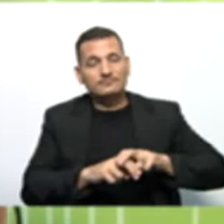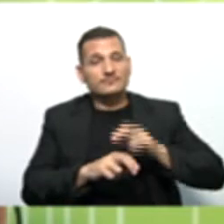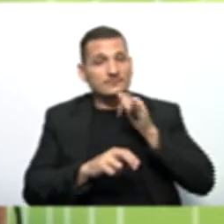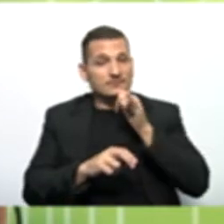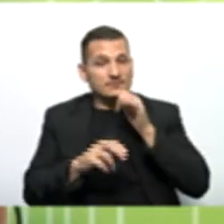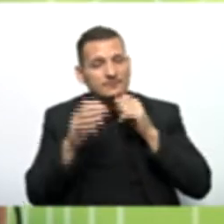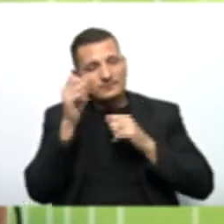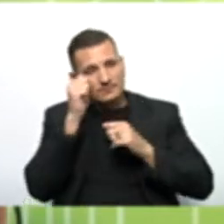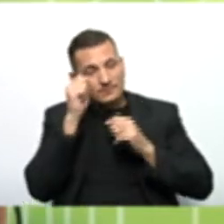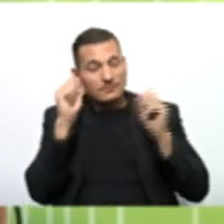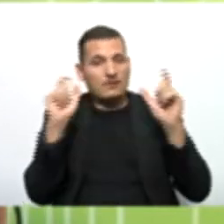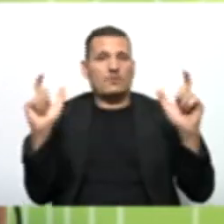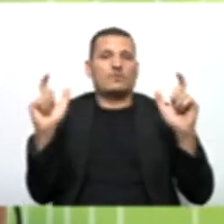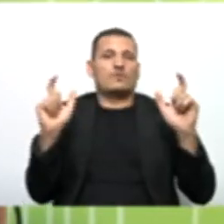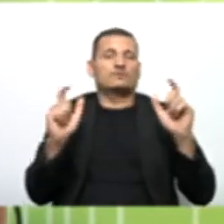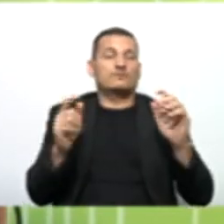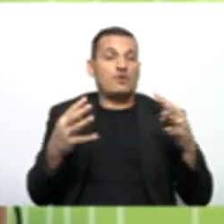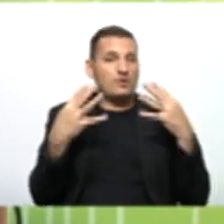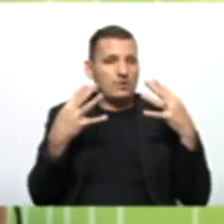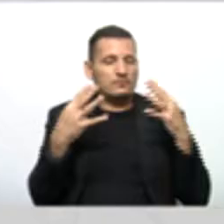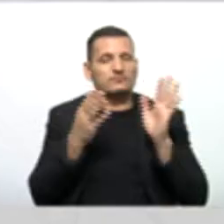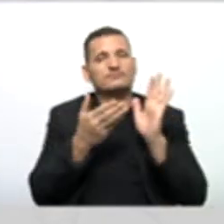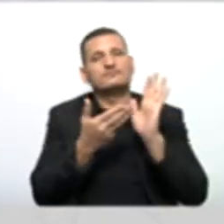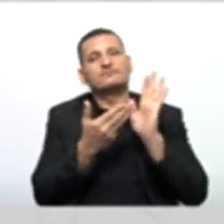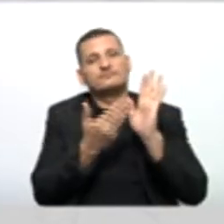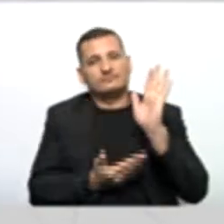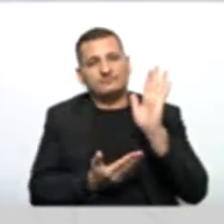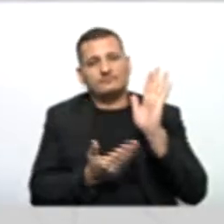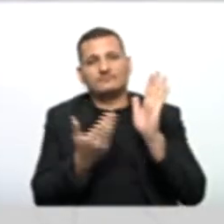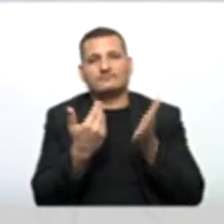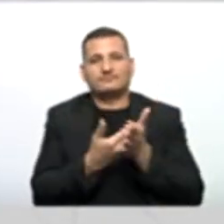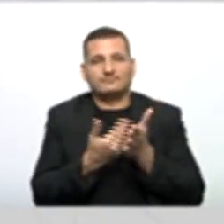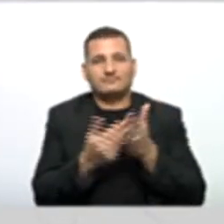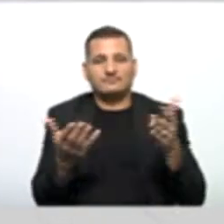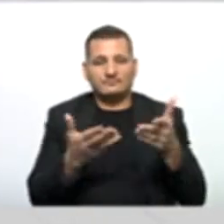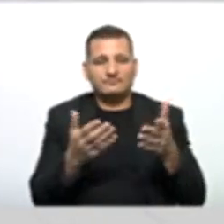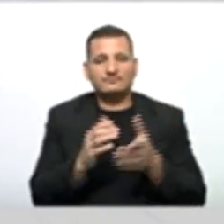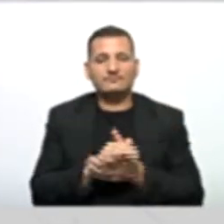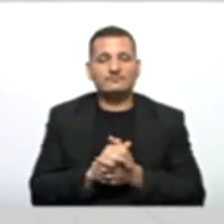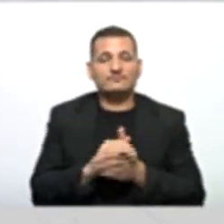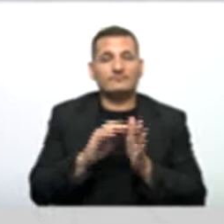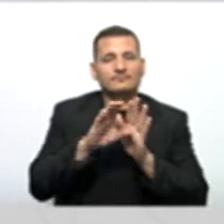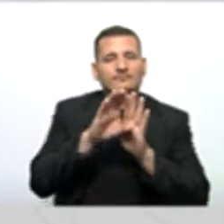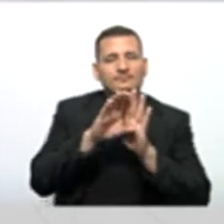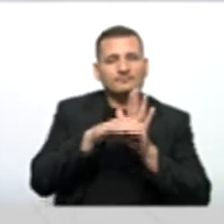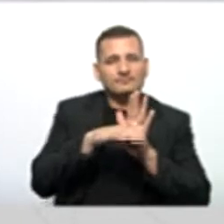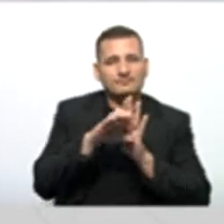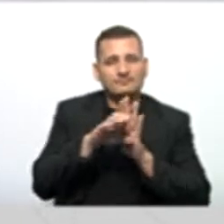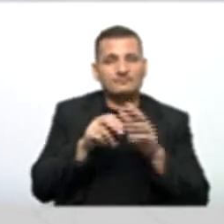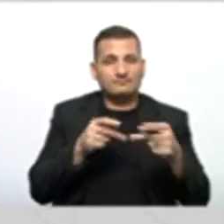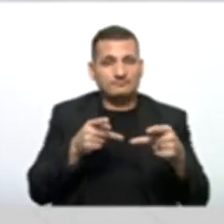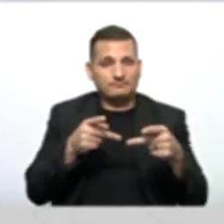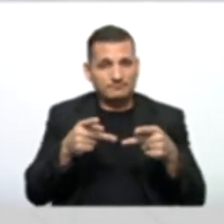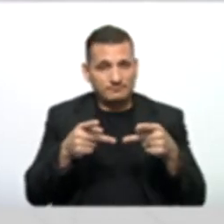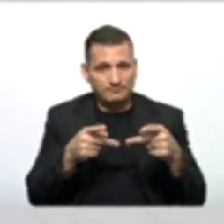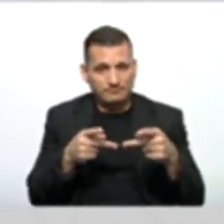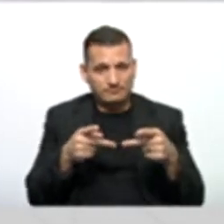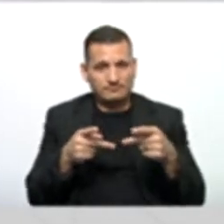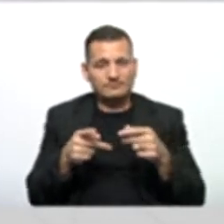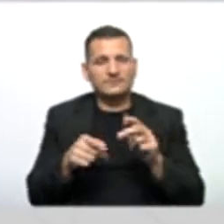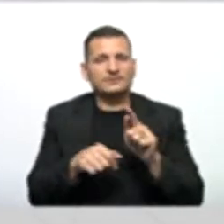a gente vai aprender na nossa teleaula de hoje. Olha só, conceito de projeto e gerenciamento de projeto,